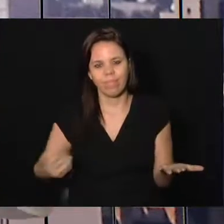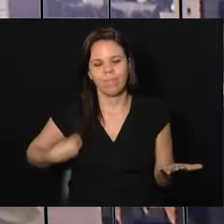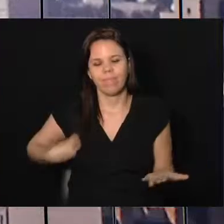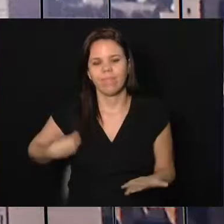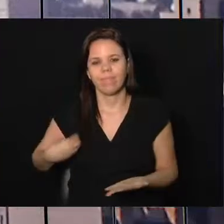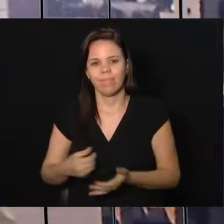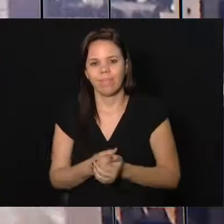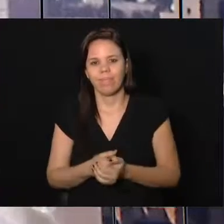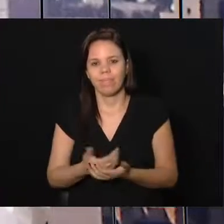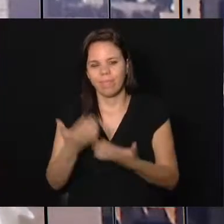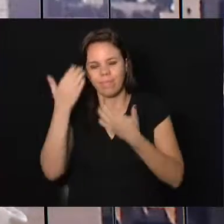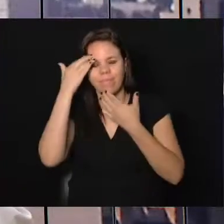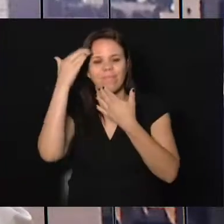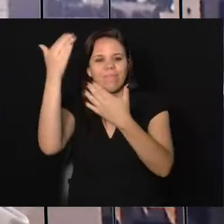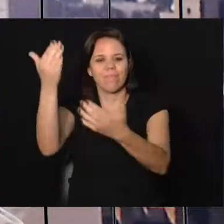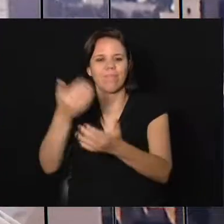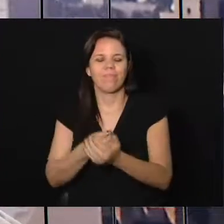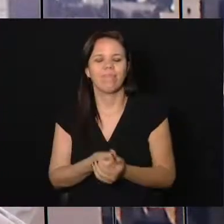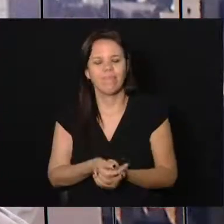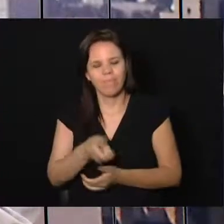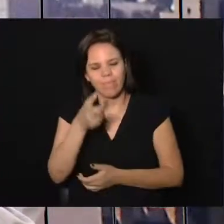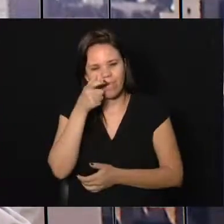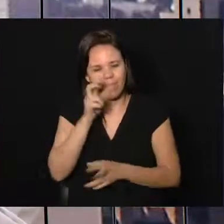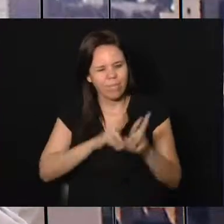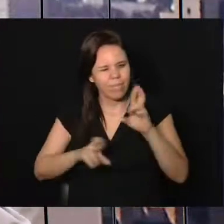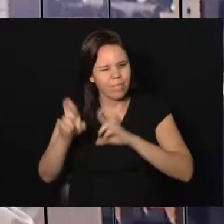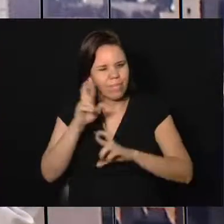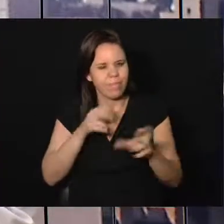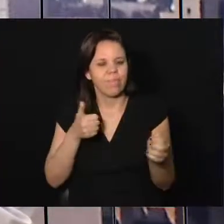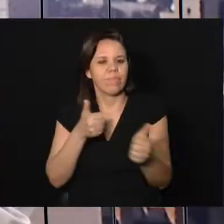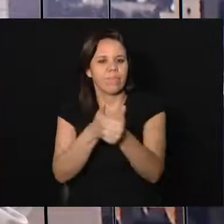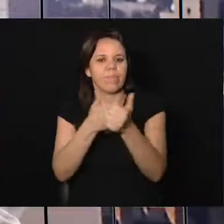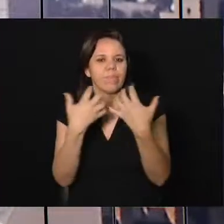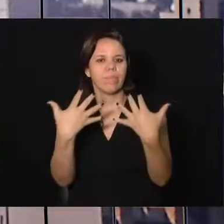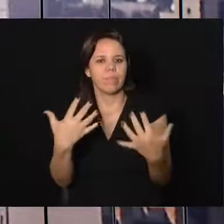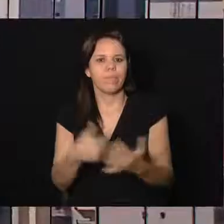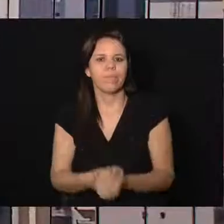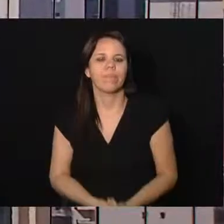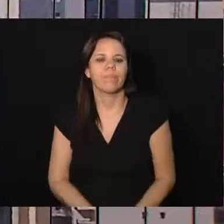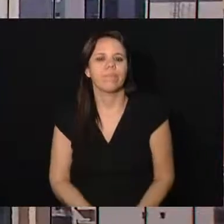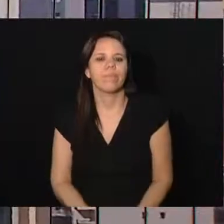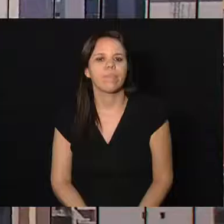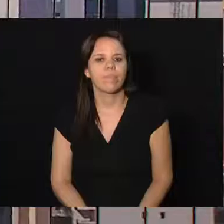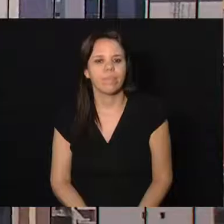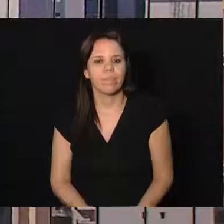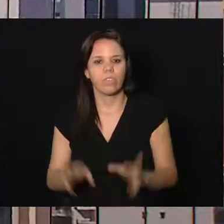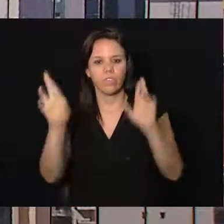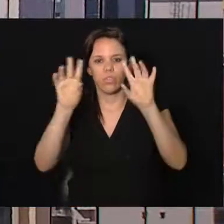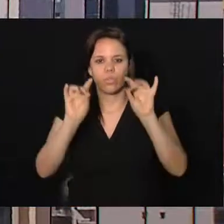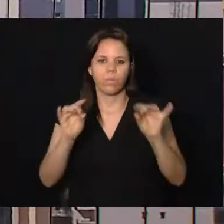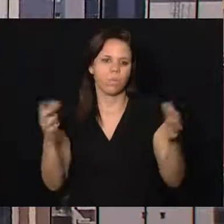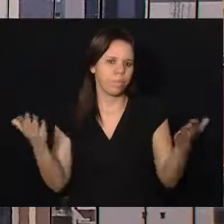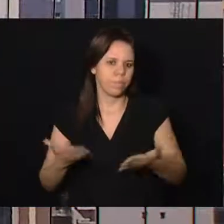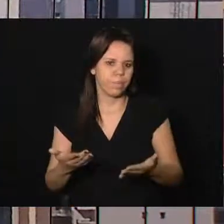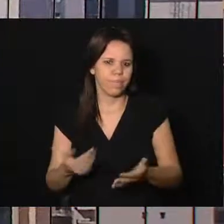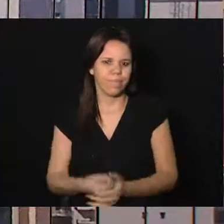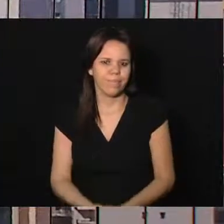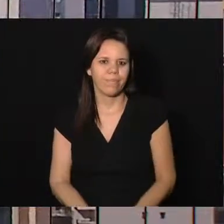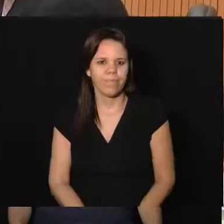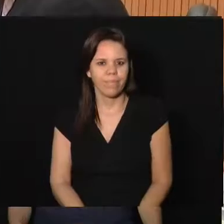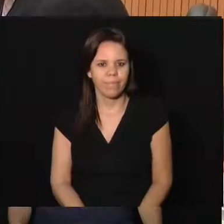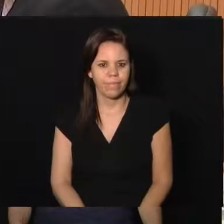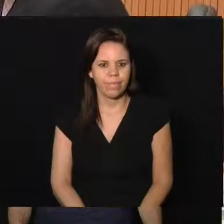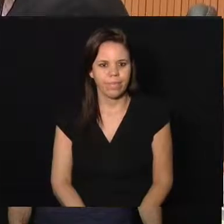ao vivo. Quero agradecer desde já a sua companhia e audiência. Confira agora os destaques de